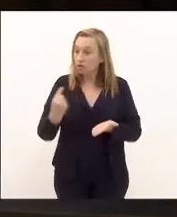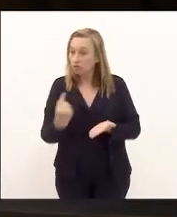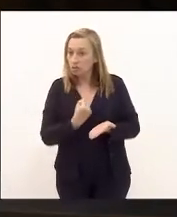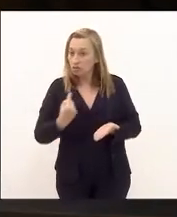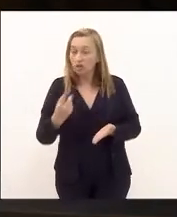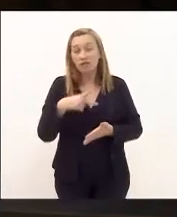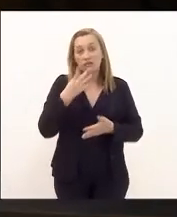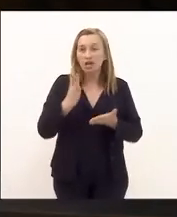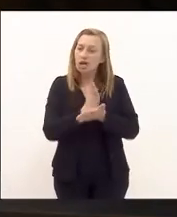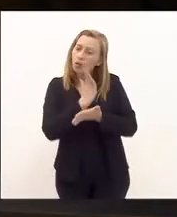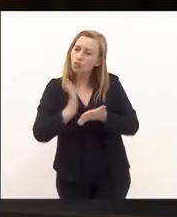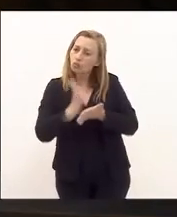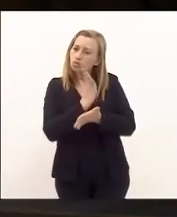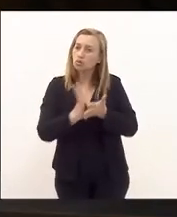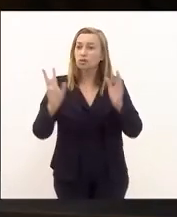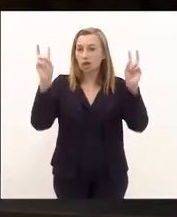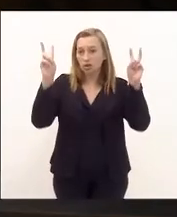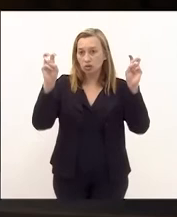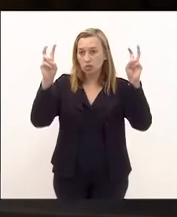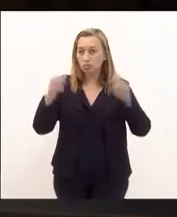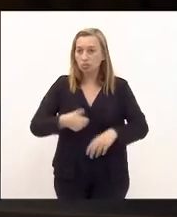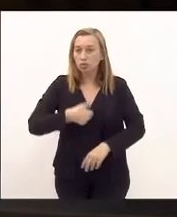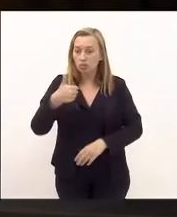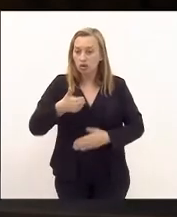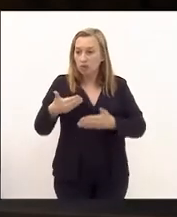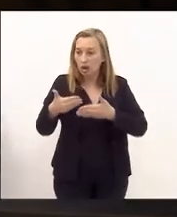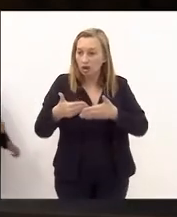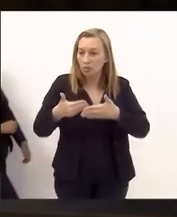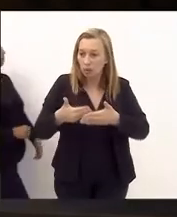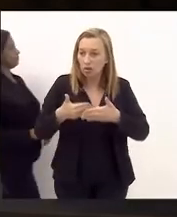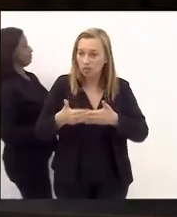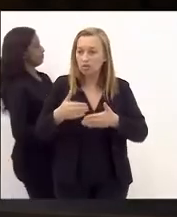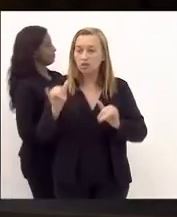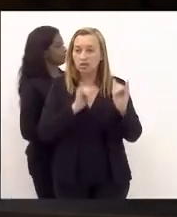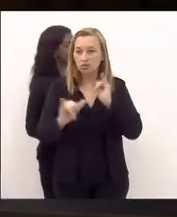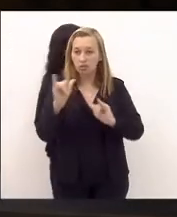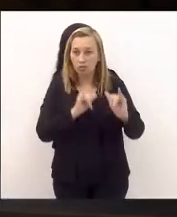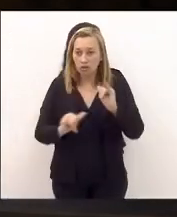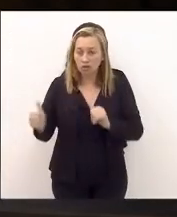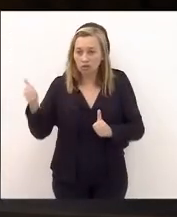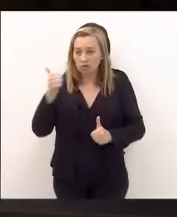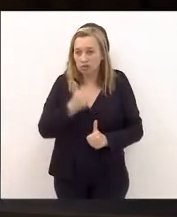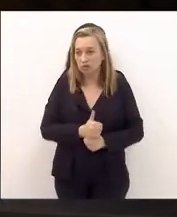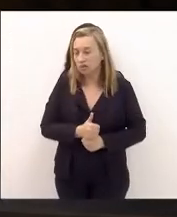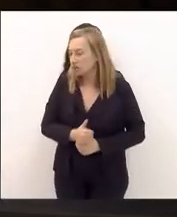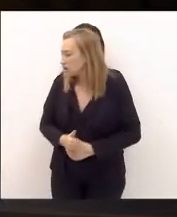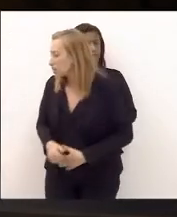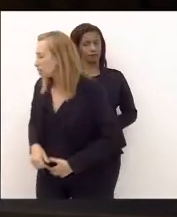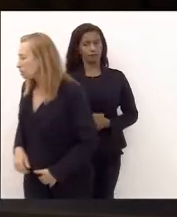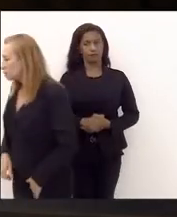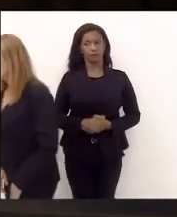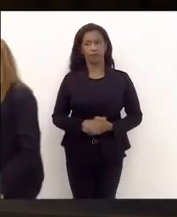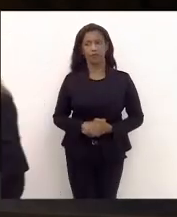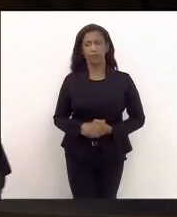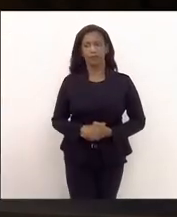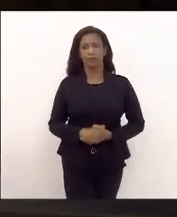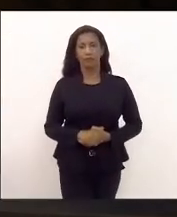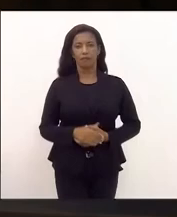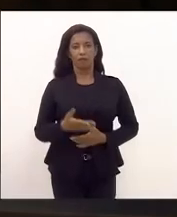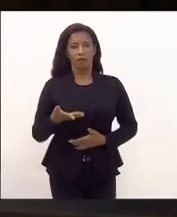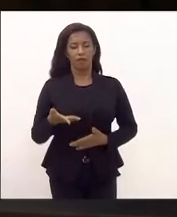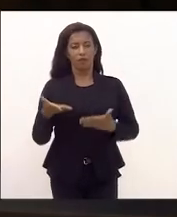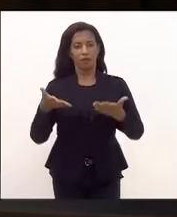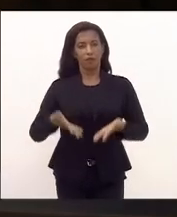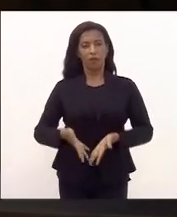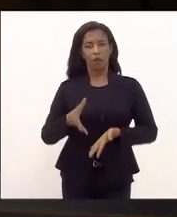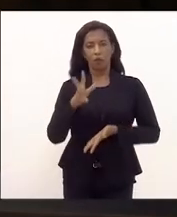tratei alguns assuntos. Primeiro, aproximar essas informações do parlamento, e eu fiquei muito surpreso